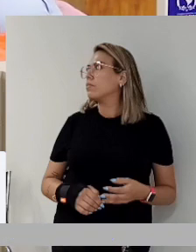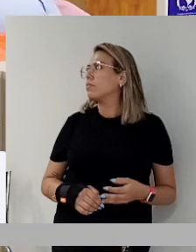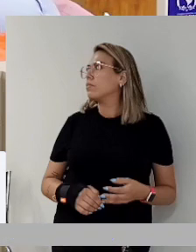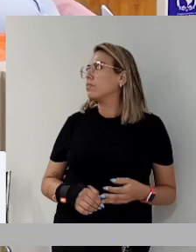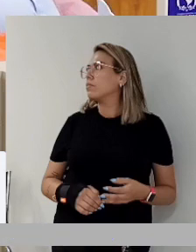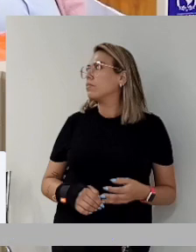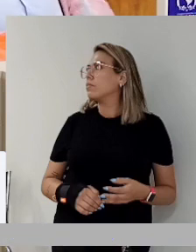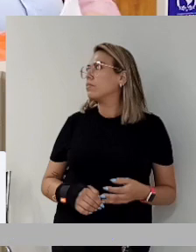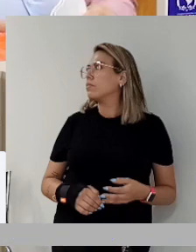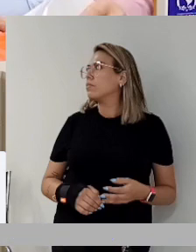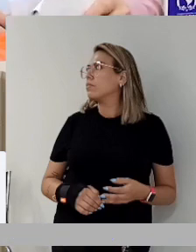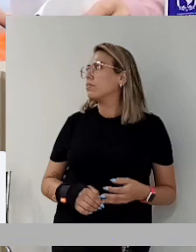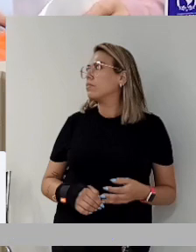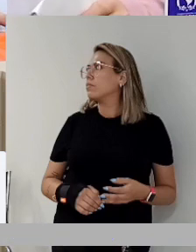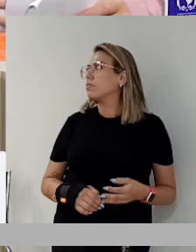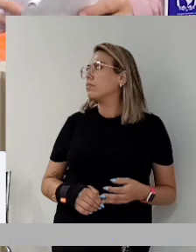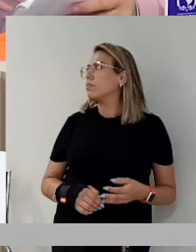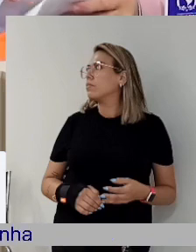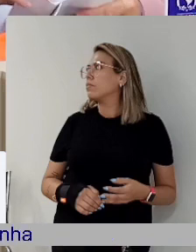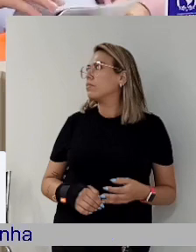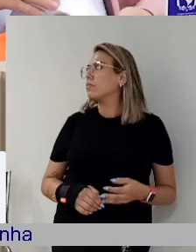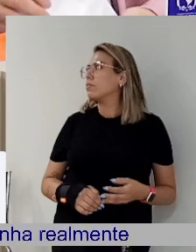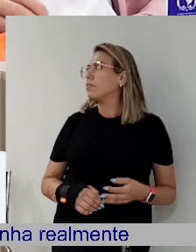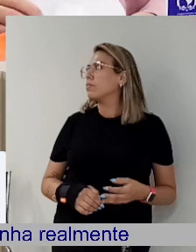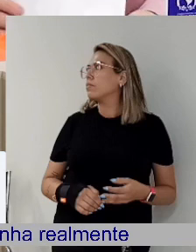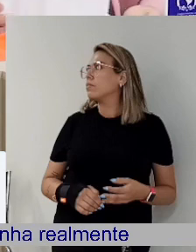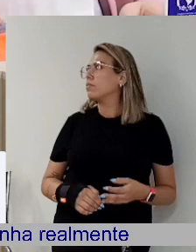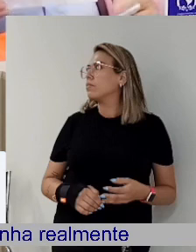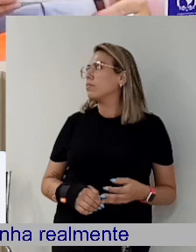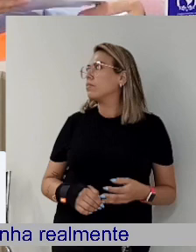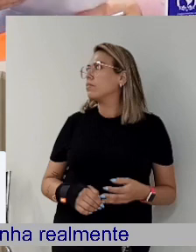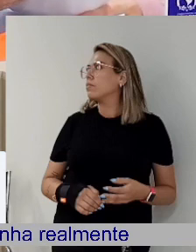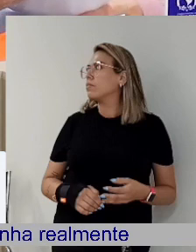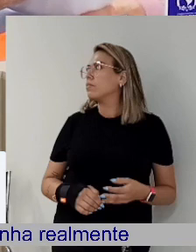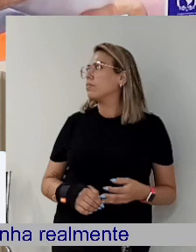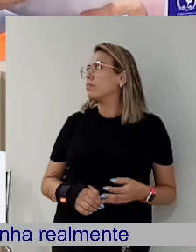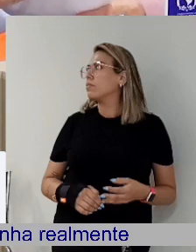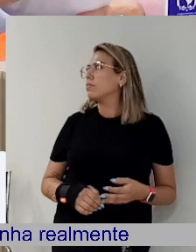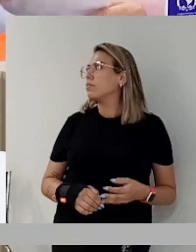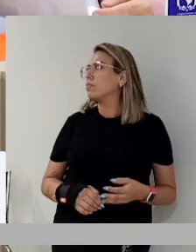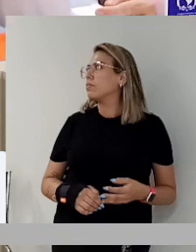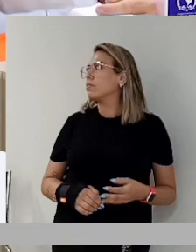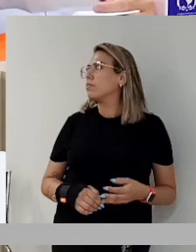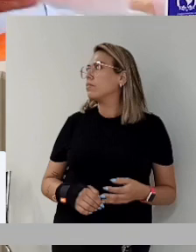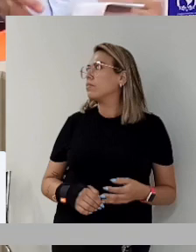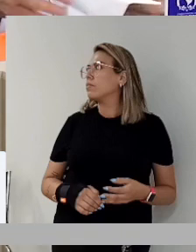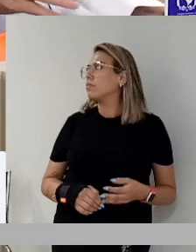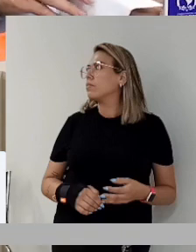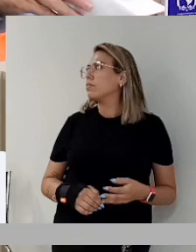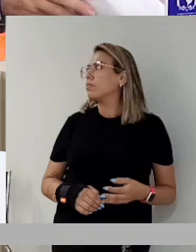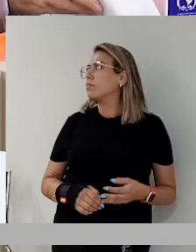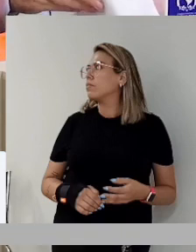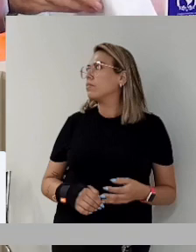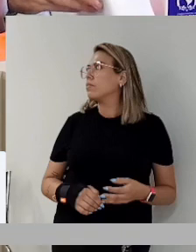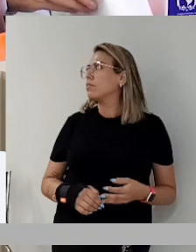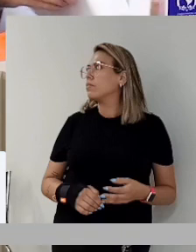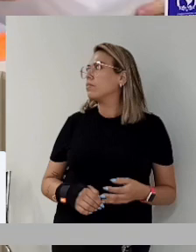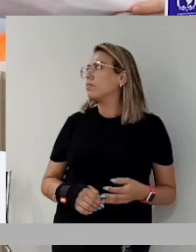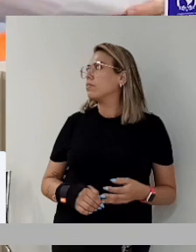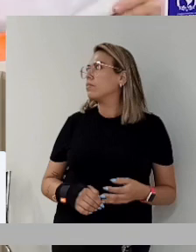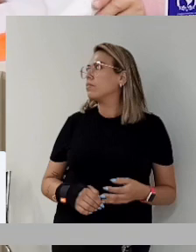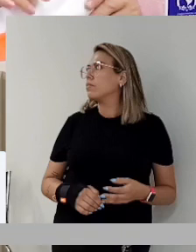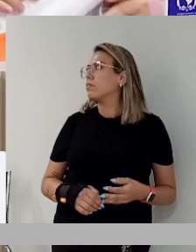esse equipamento venha realmente oferecer o serviço na nossa cidade e